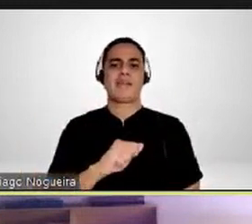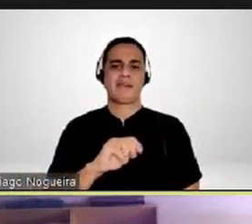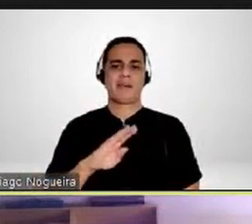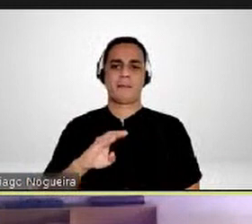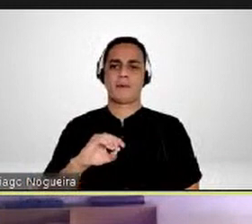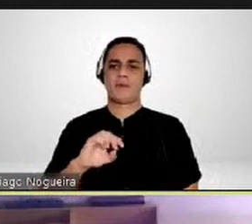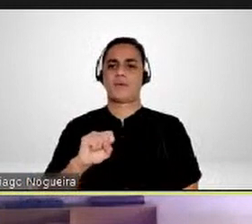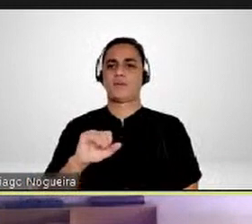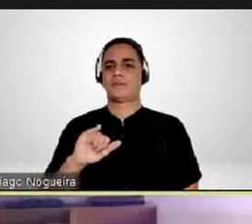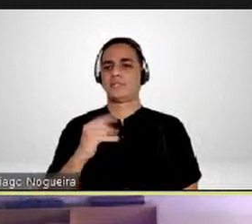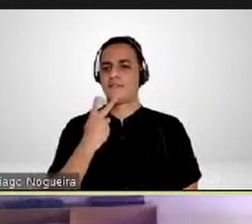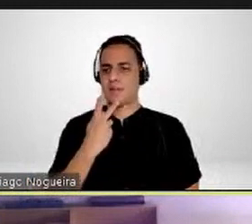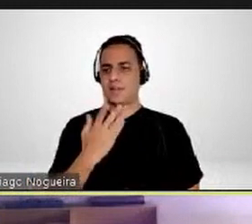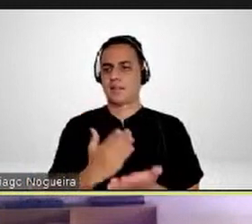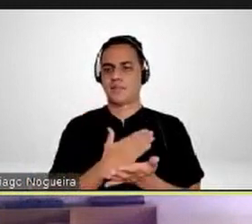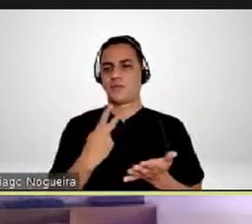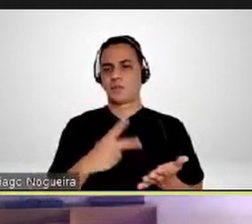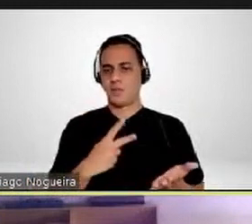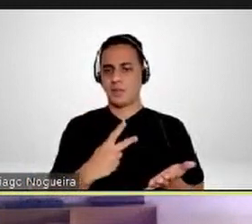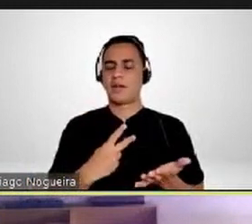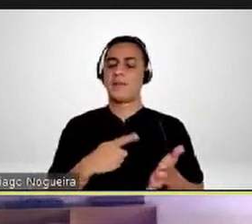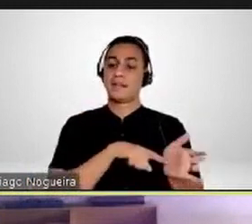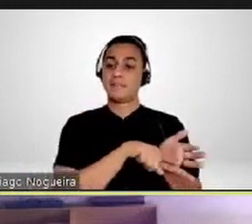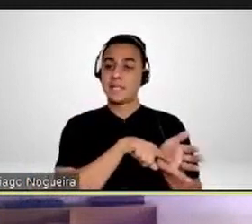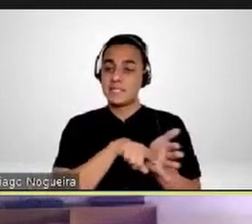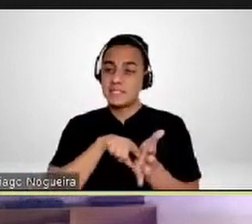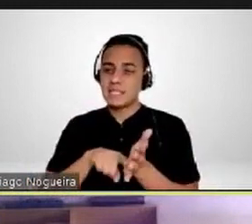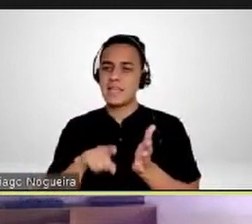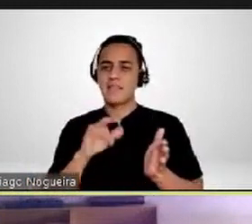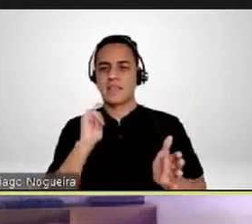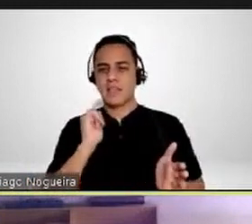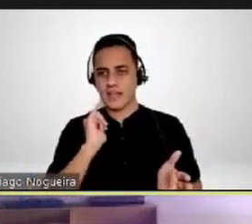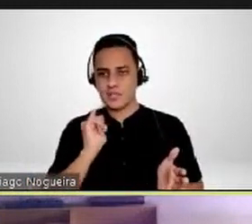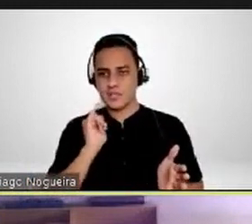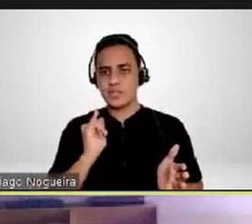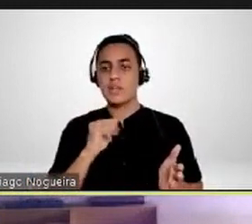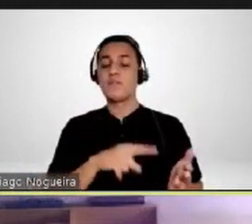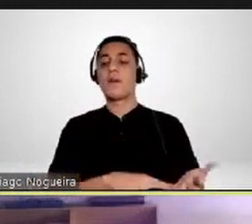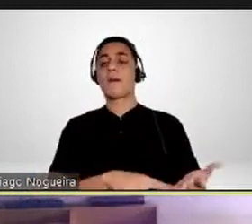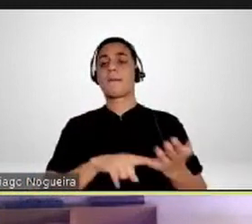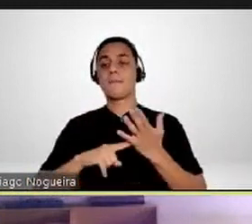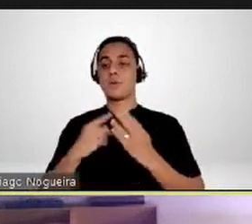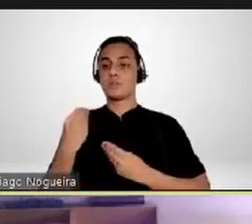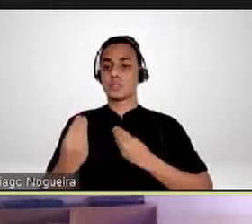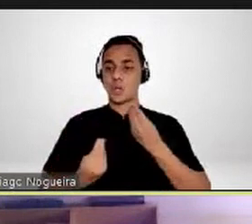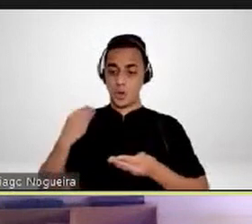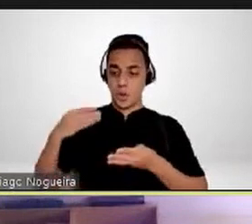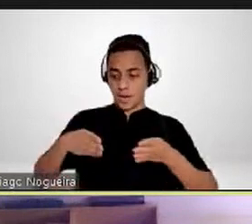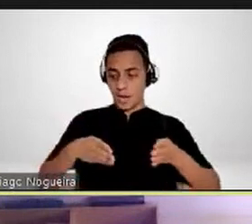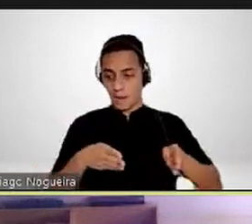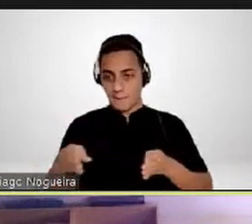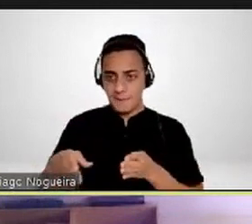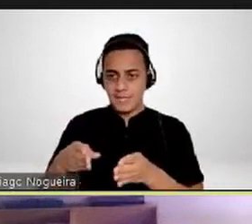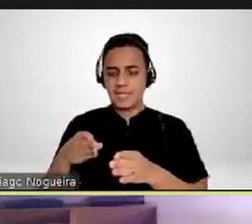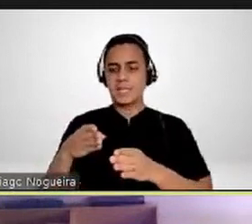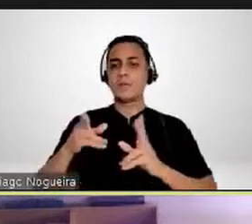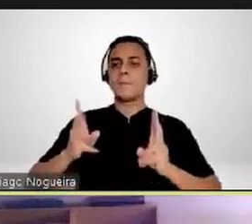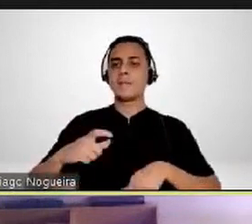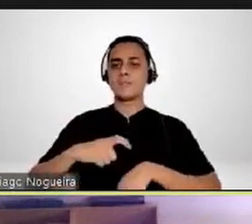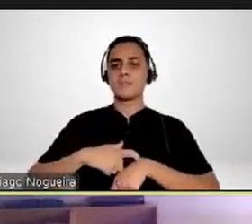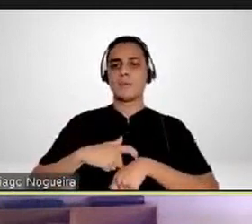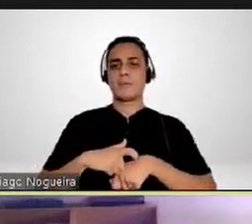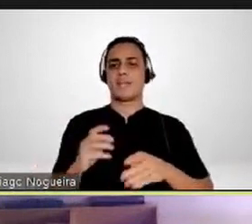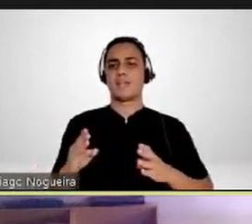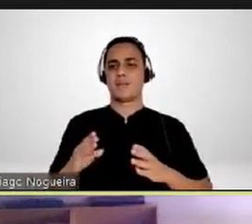Os desenhos e as narrativas da pesquisa são objetos que nos contam o percurso da caminhada na crise sanitária por meio